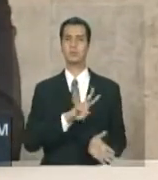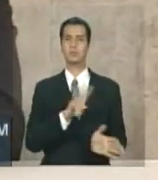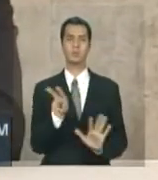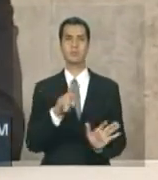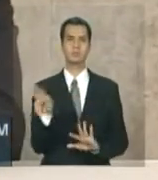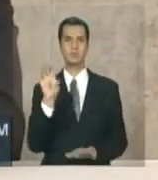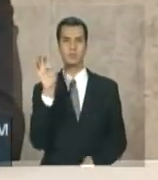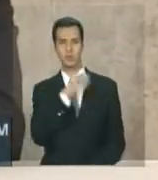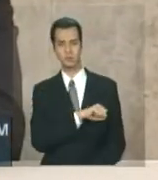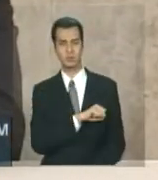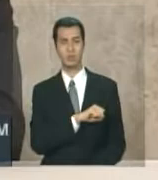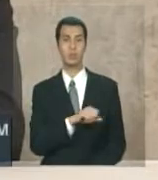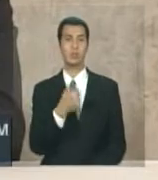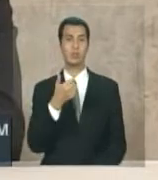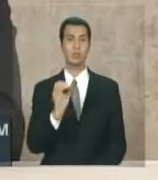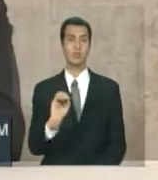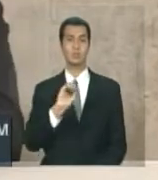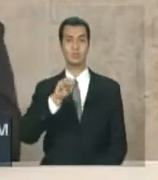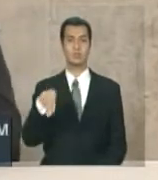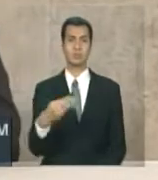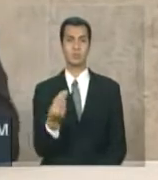semana. Esses 10 milhões...